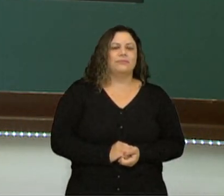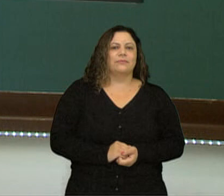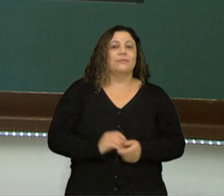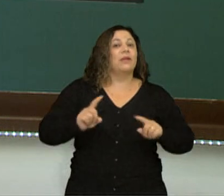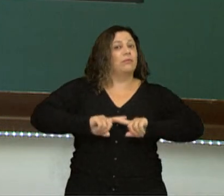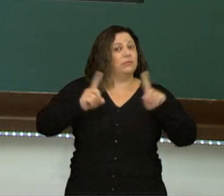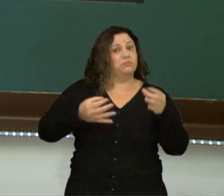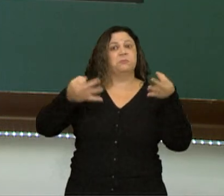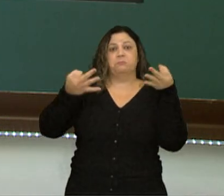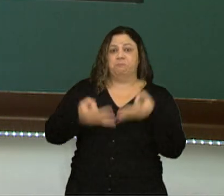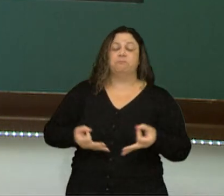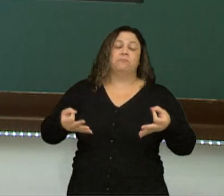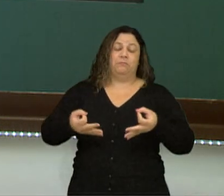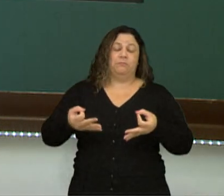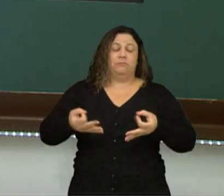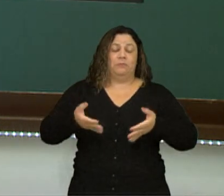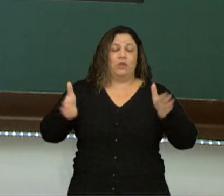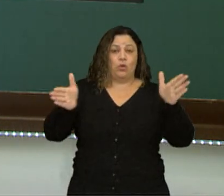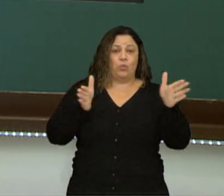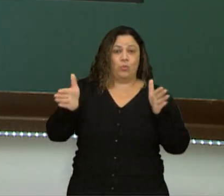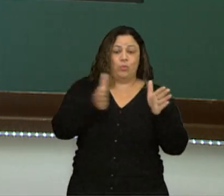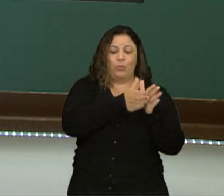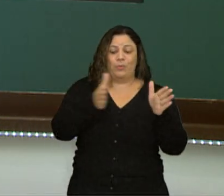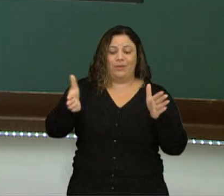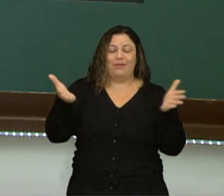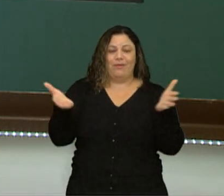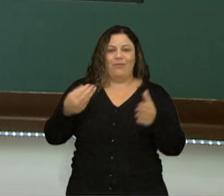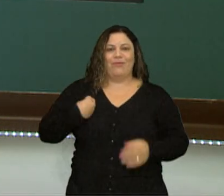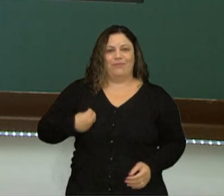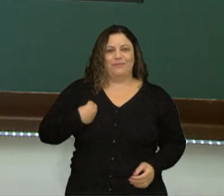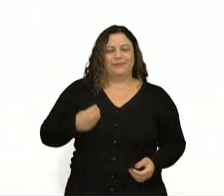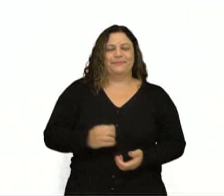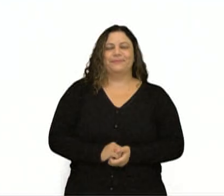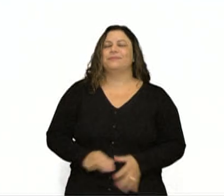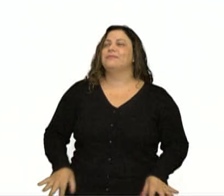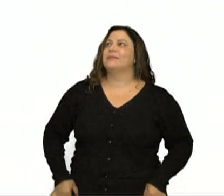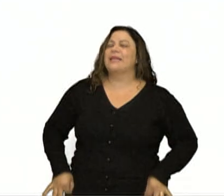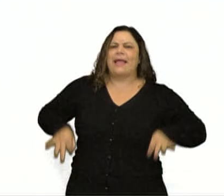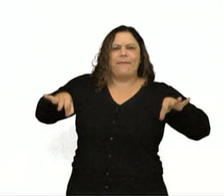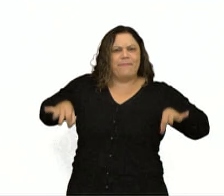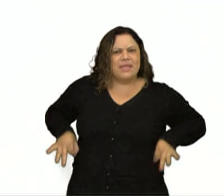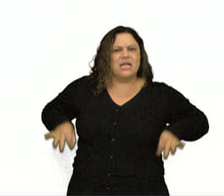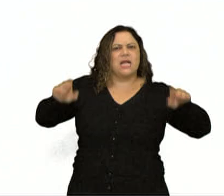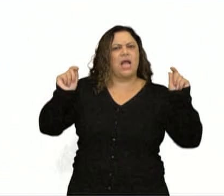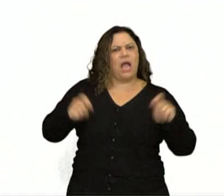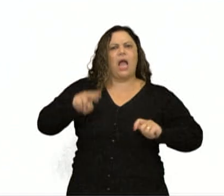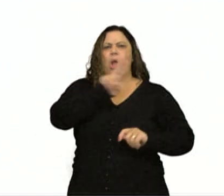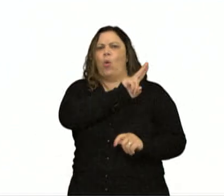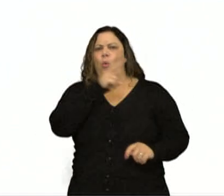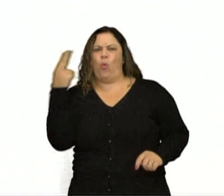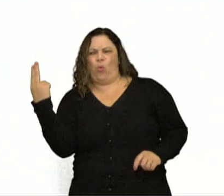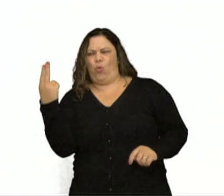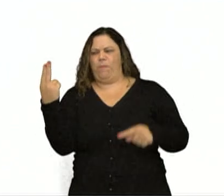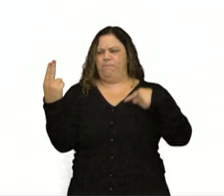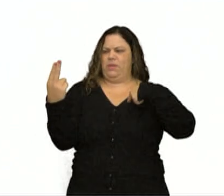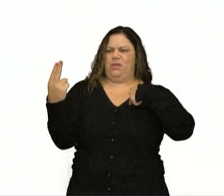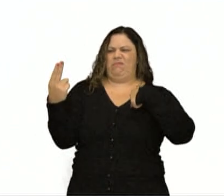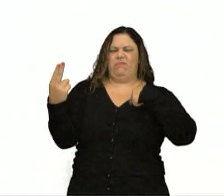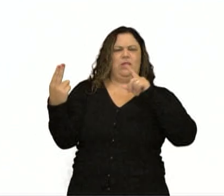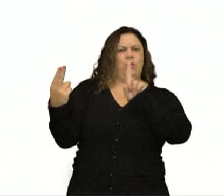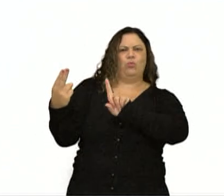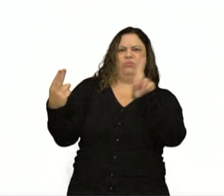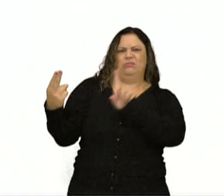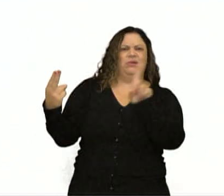certo para o momento atual que nós vivemos. Vejam lá, em minha calça está grudado um nome que não é meu de batismo ou de